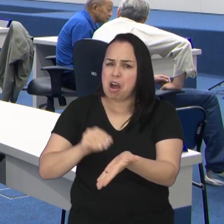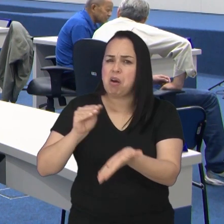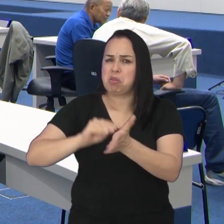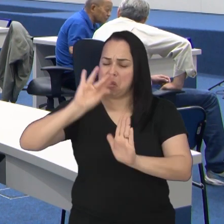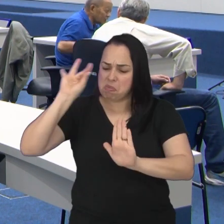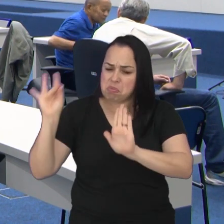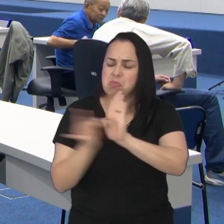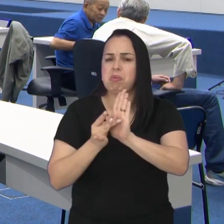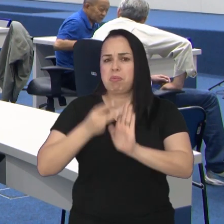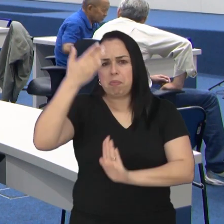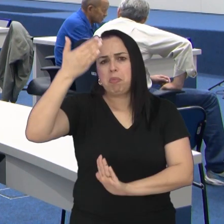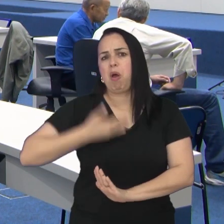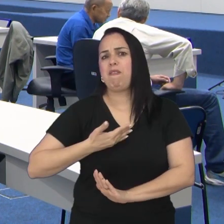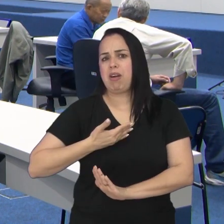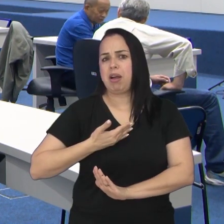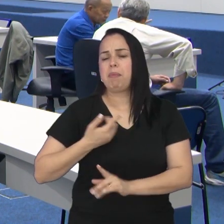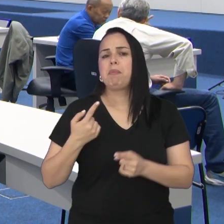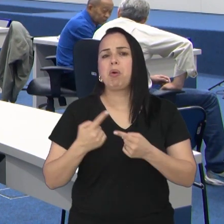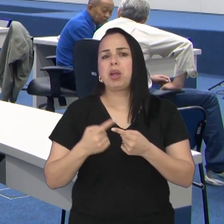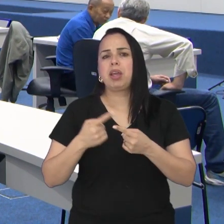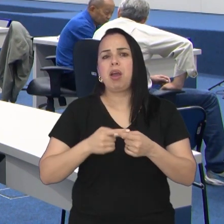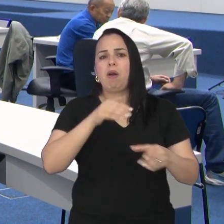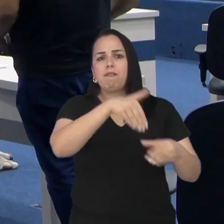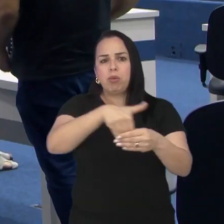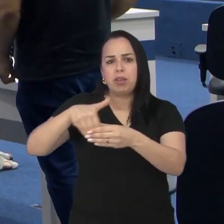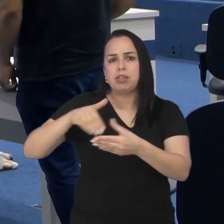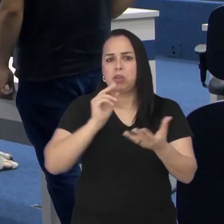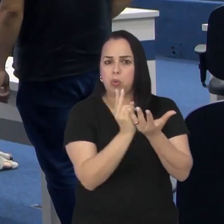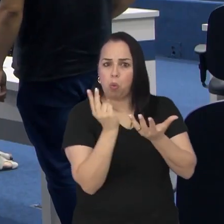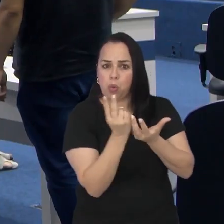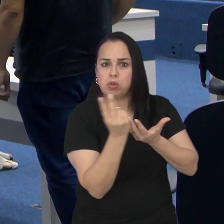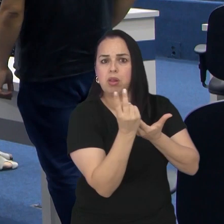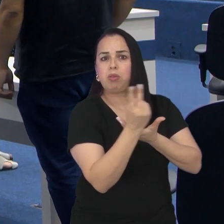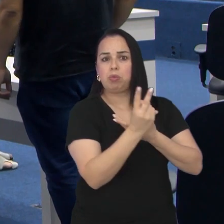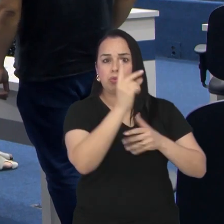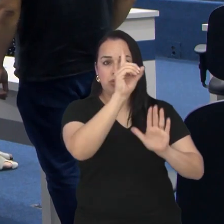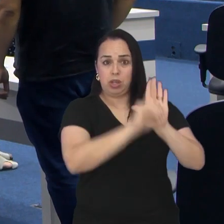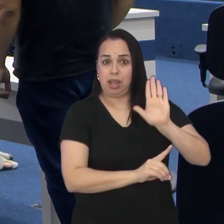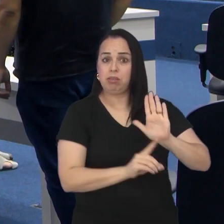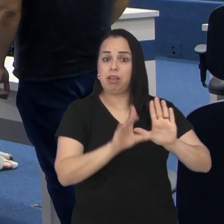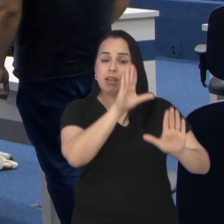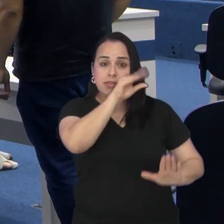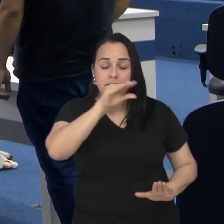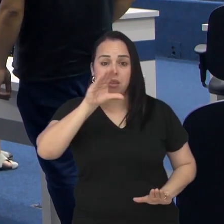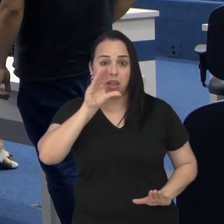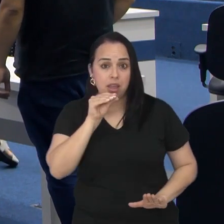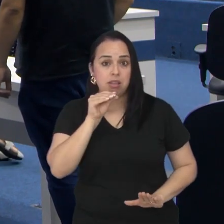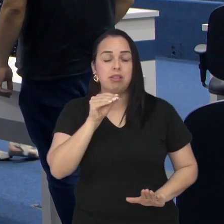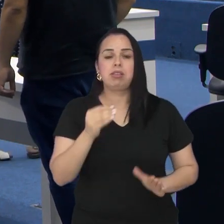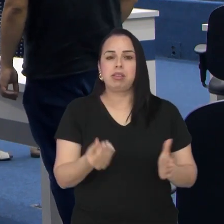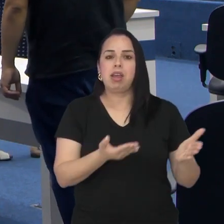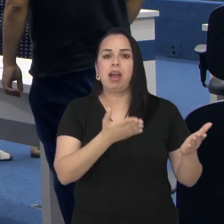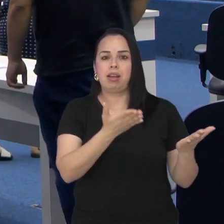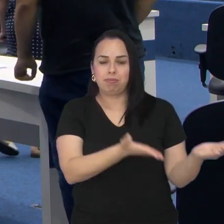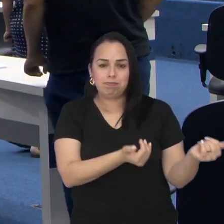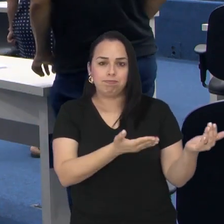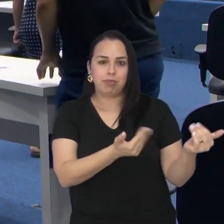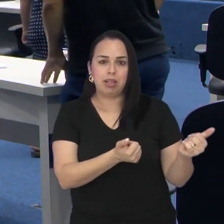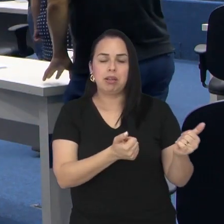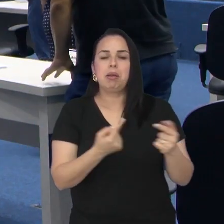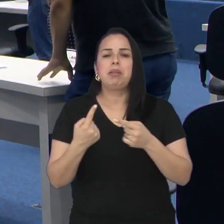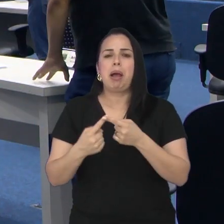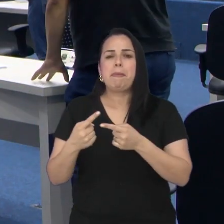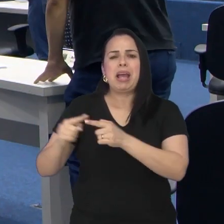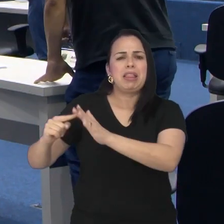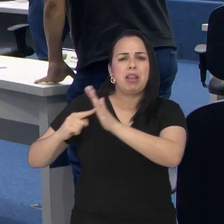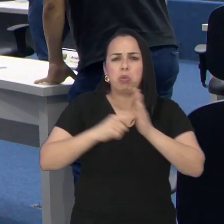impugnação de candidatura na eleição do Conselho Tutelar pelo Conselho Municipal dos Direitos da Criança e Adolescente por denúncia de